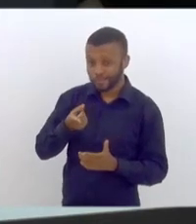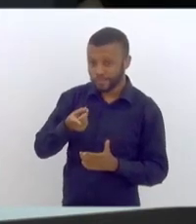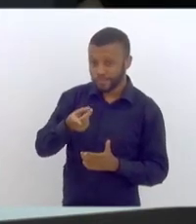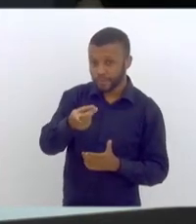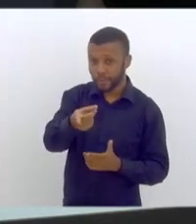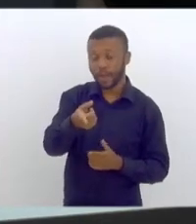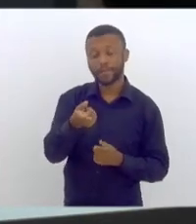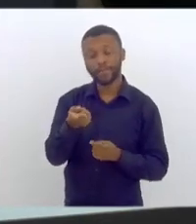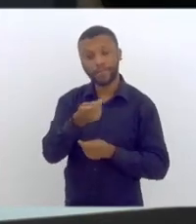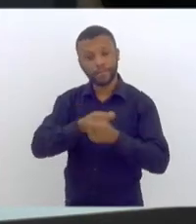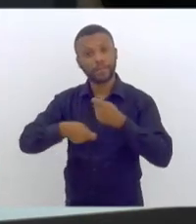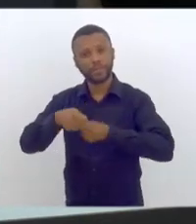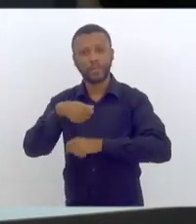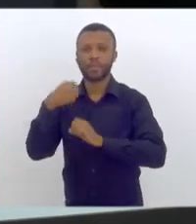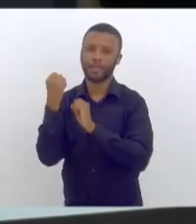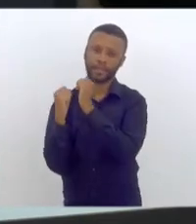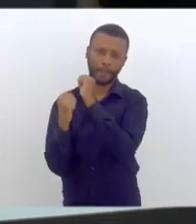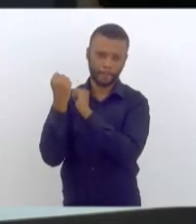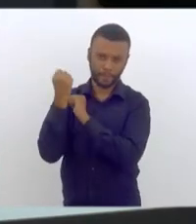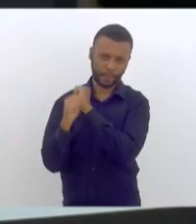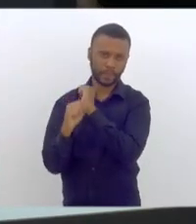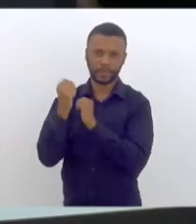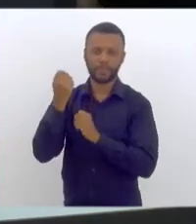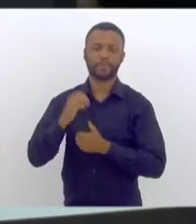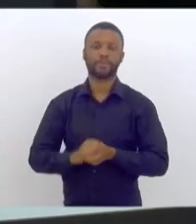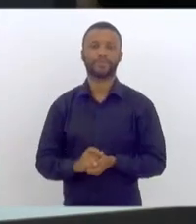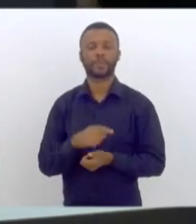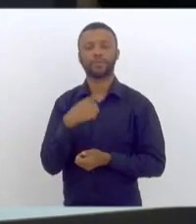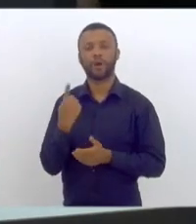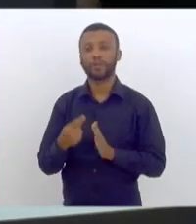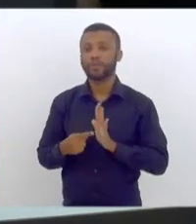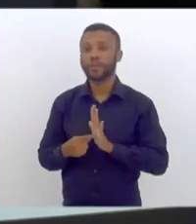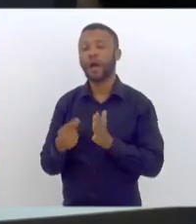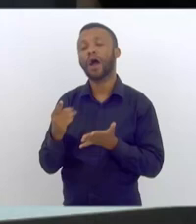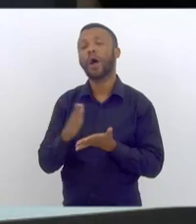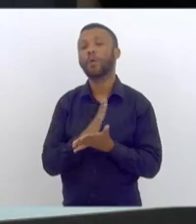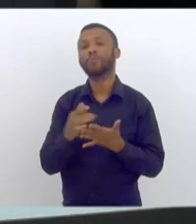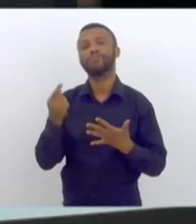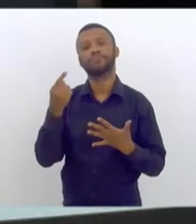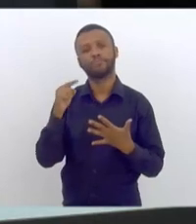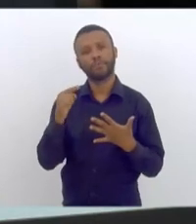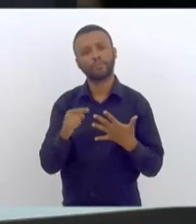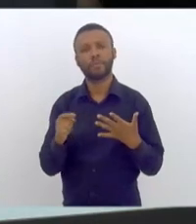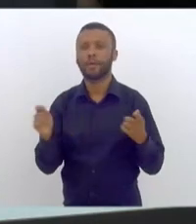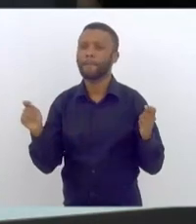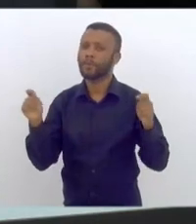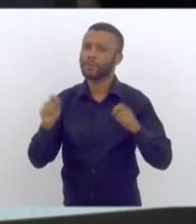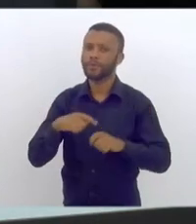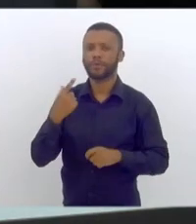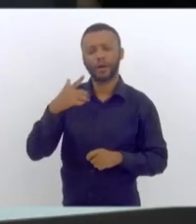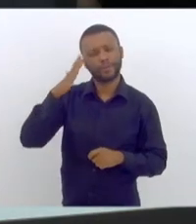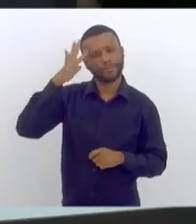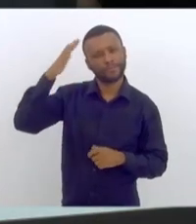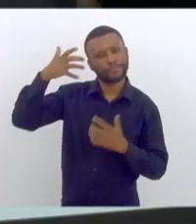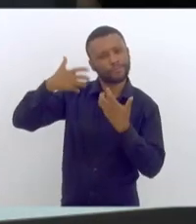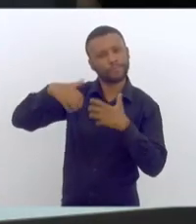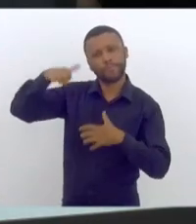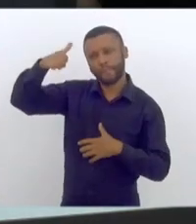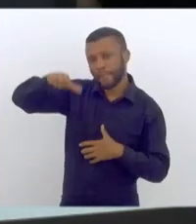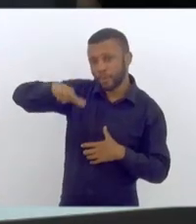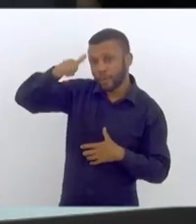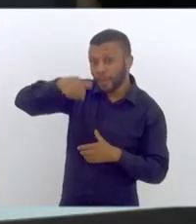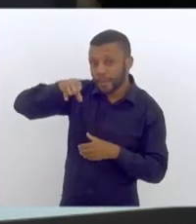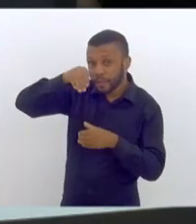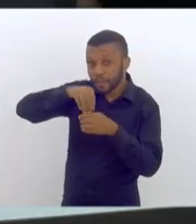empresa a gente trazer alguns marcadores que fossem possíveis da gente mensurar dentro do